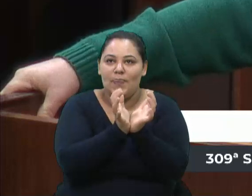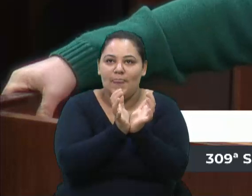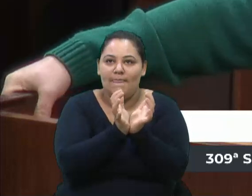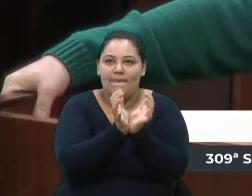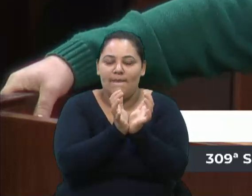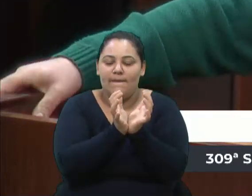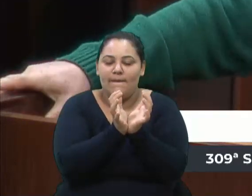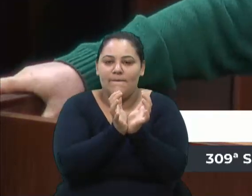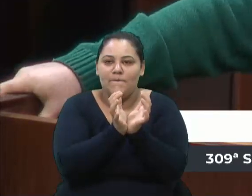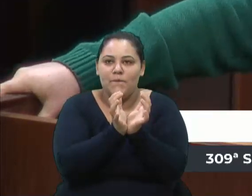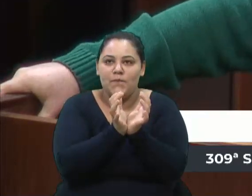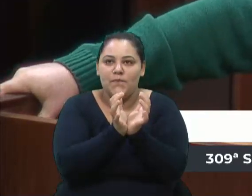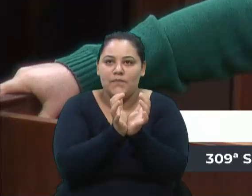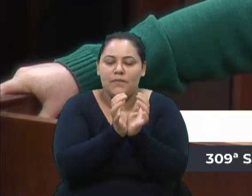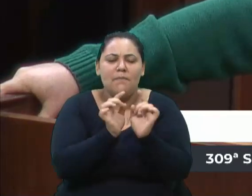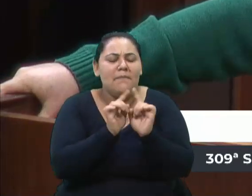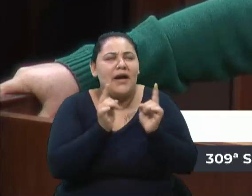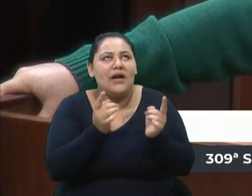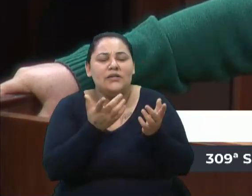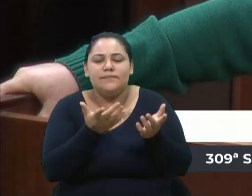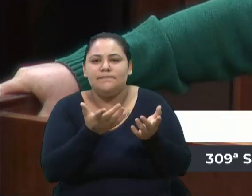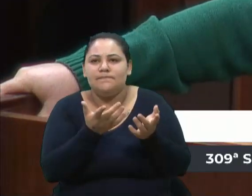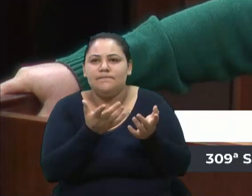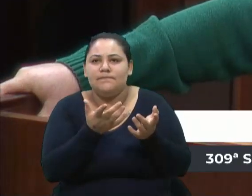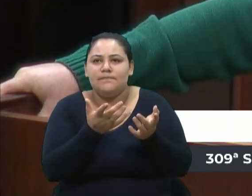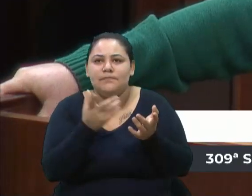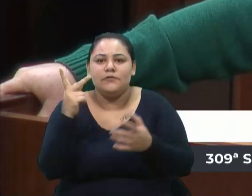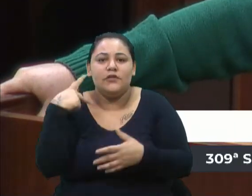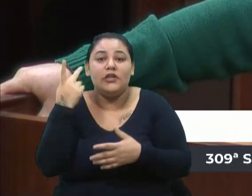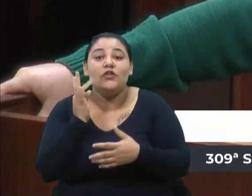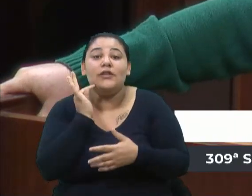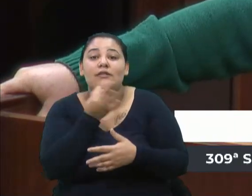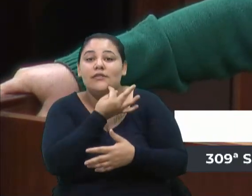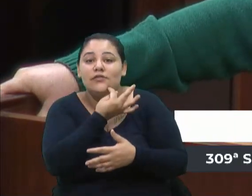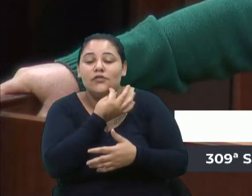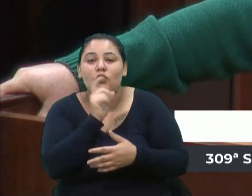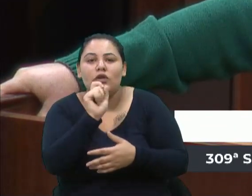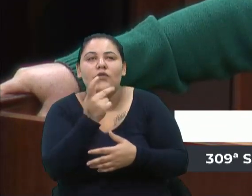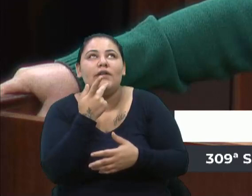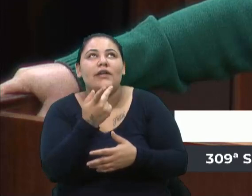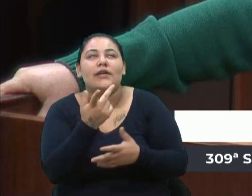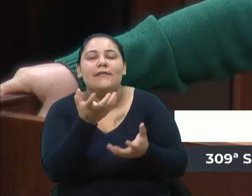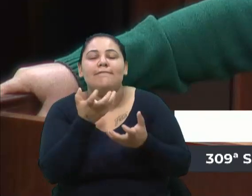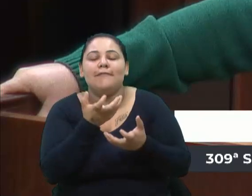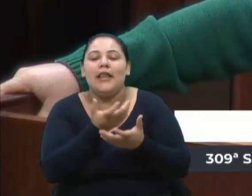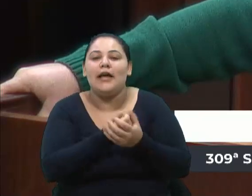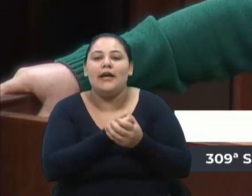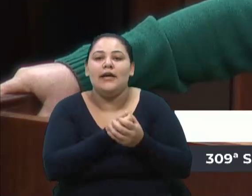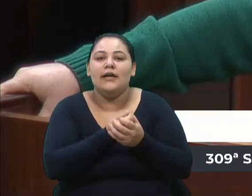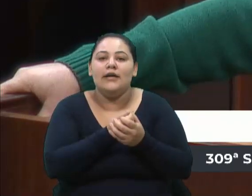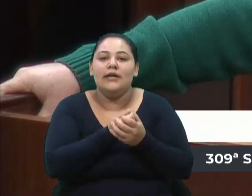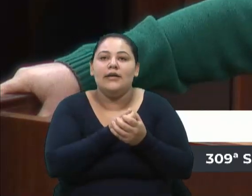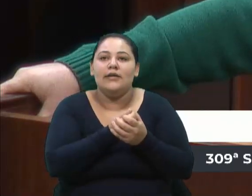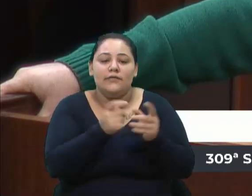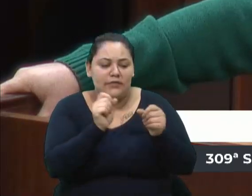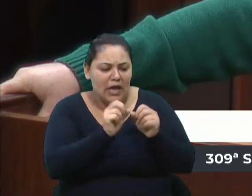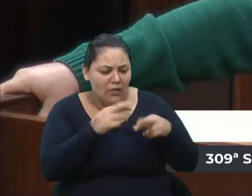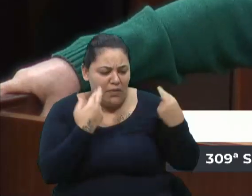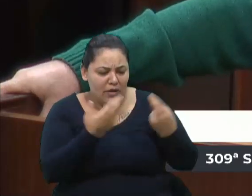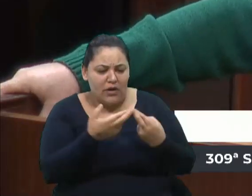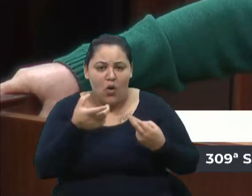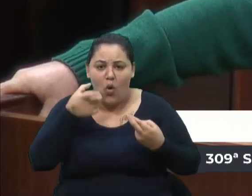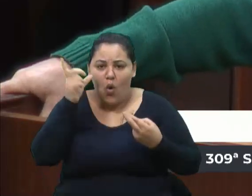cabeça mas vereadora Tati o que eu quero dizer é o seguinte fizeram uma reunião ontem